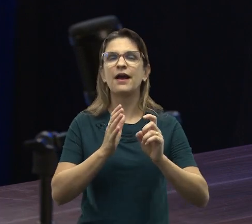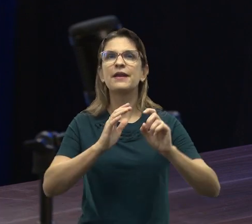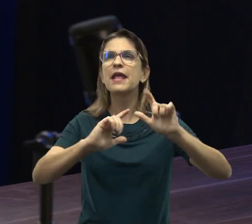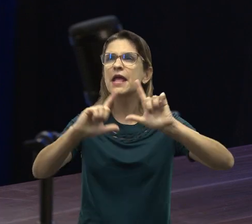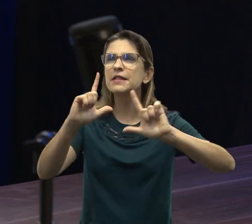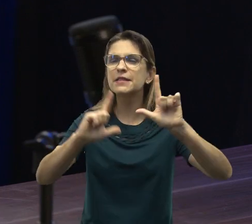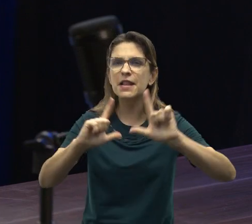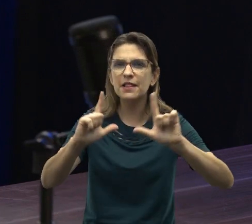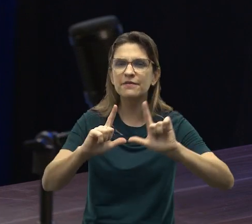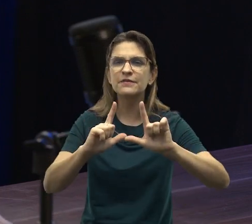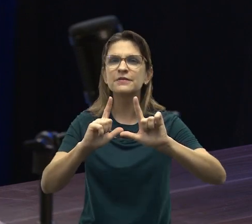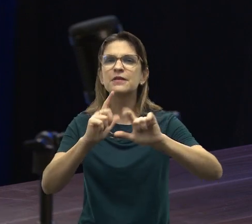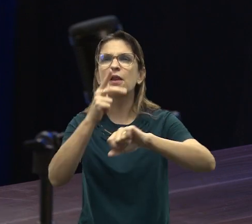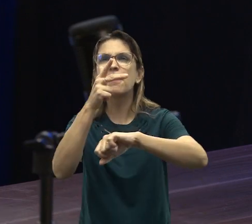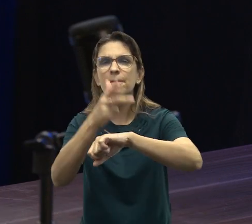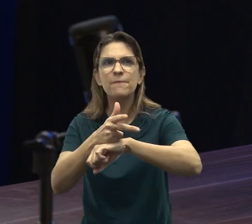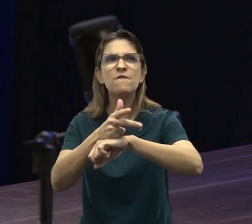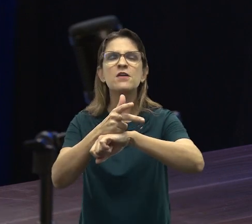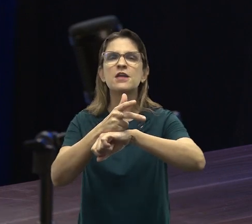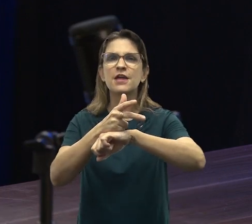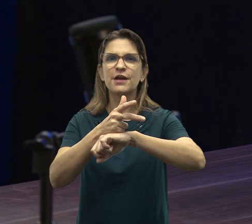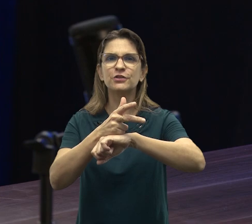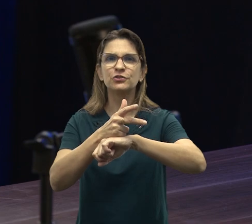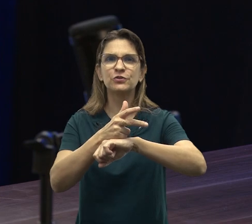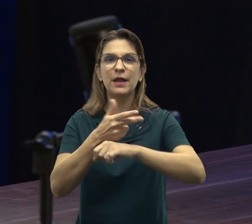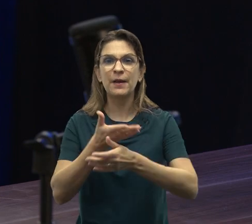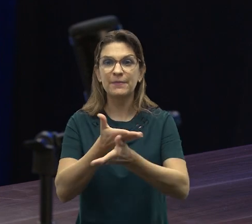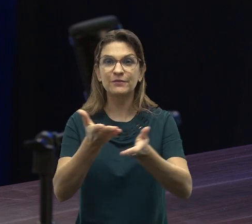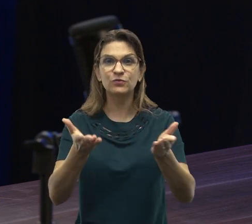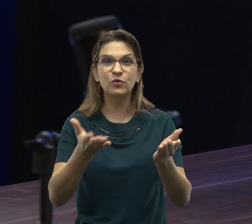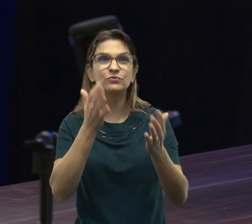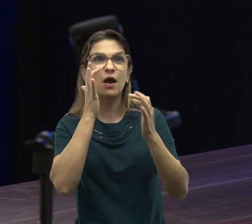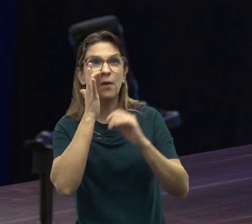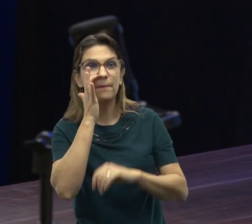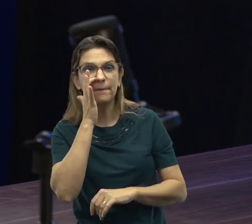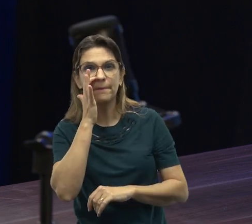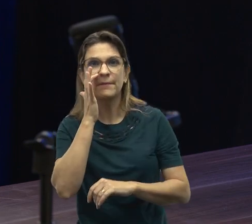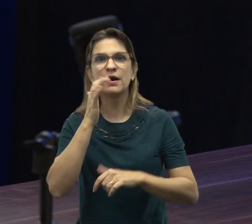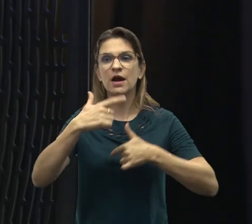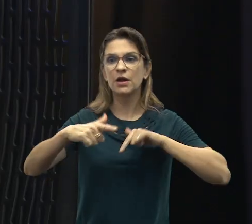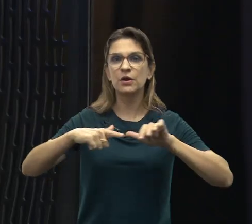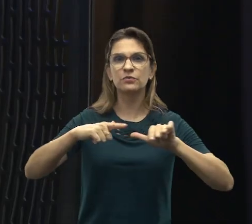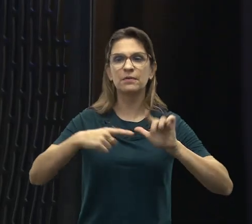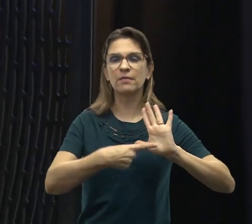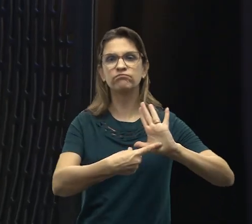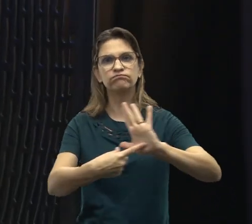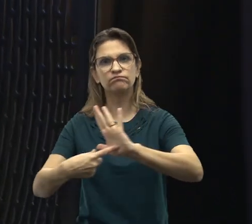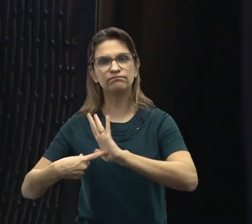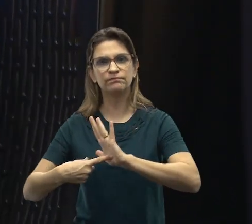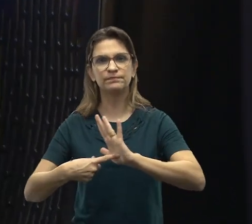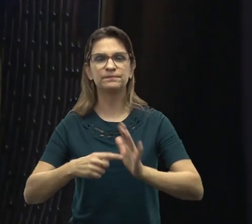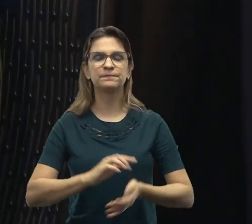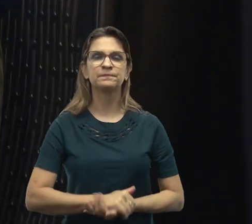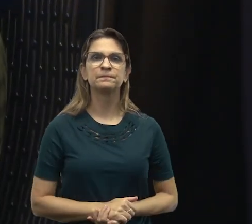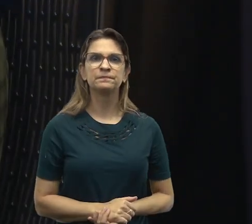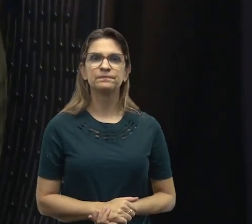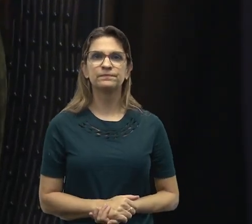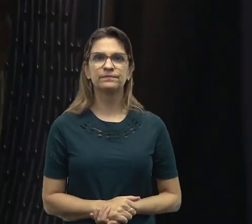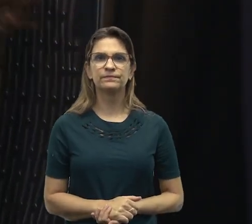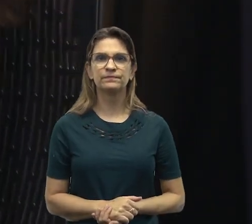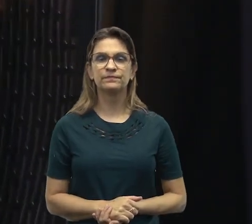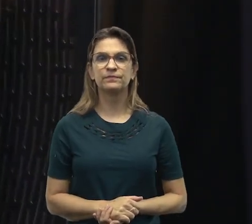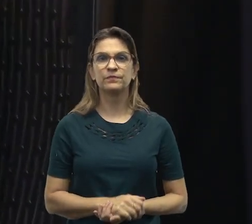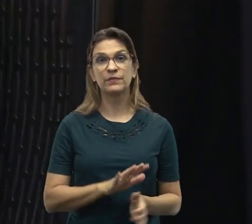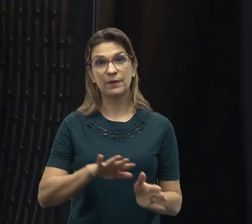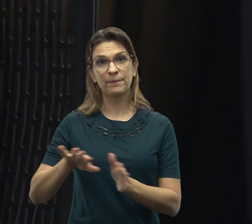não houvesse nenhuma dúvida sobre o trabalho que estava sendo efetuado na comissão. Agora, em relação a um outro assunto, eu